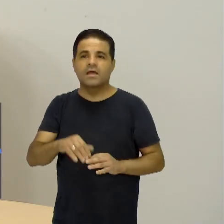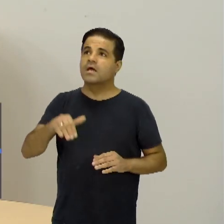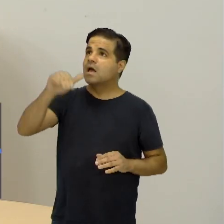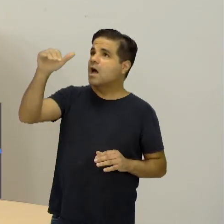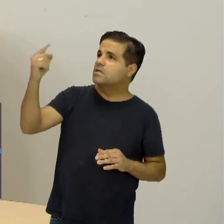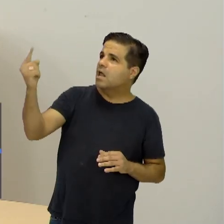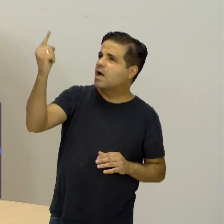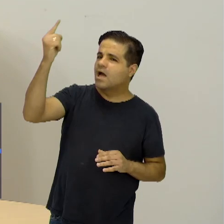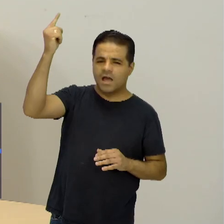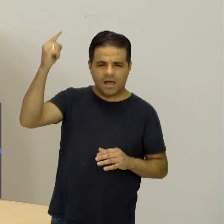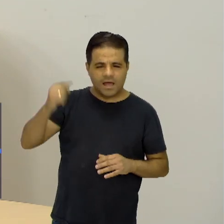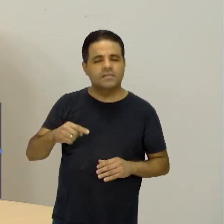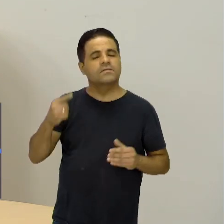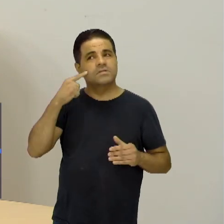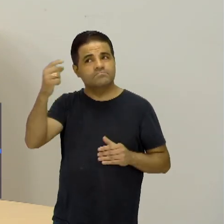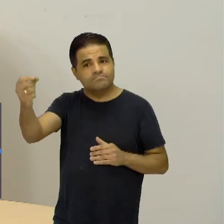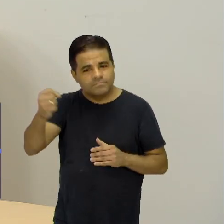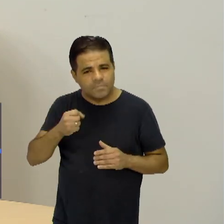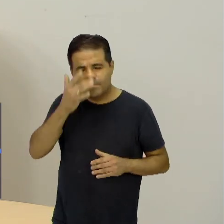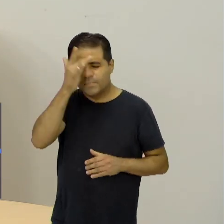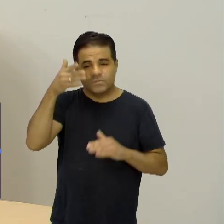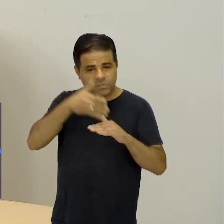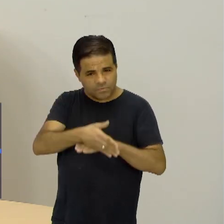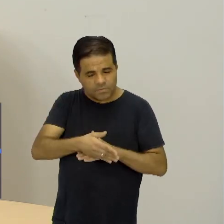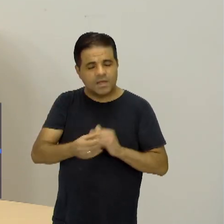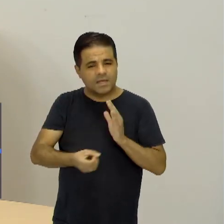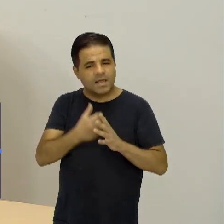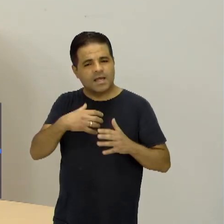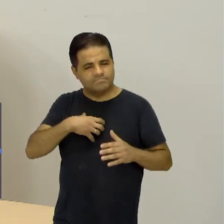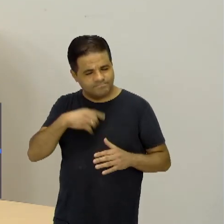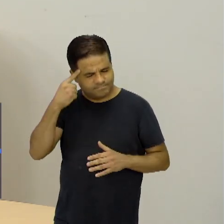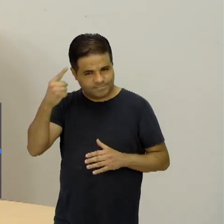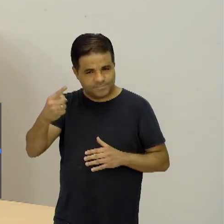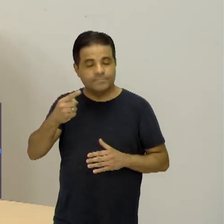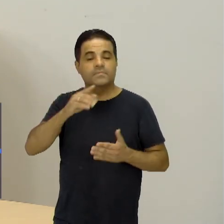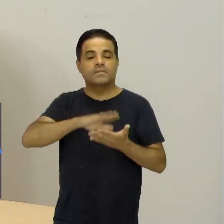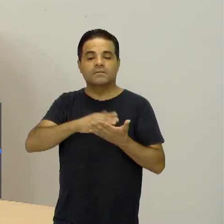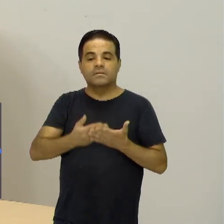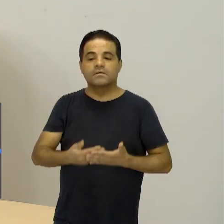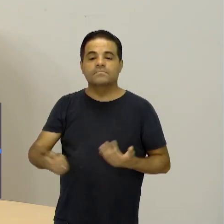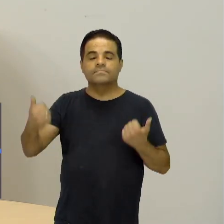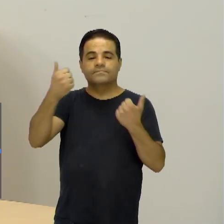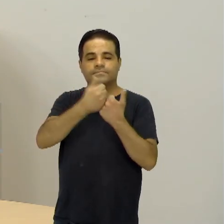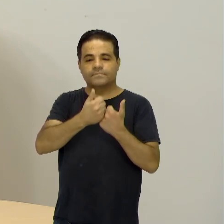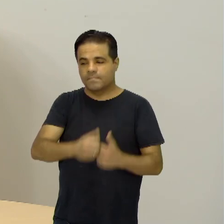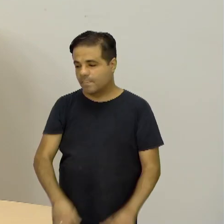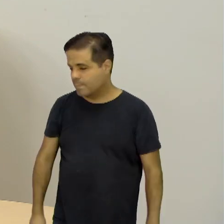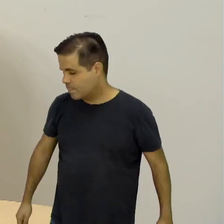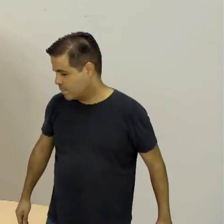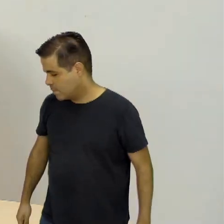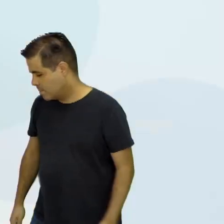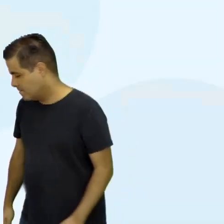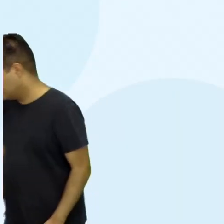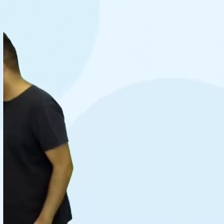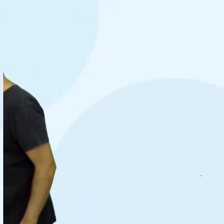envolve o leitor, você né? vai envolvendo, você vai criando esse sentido. E a progressão, ela tem duas formas de acontecer. As